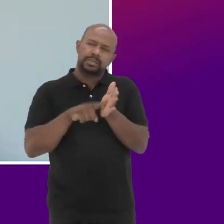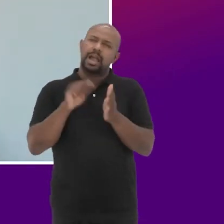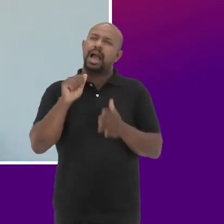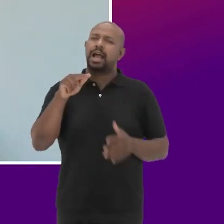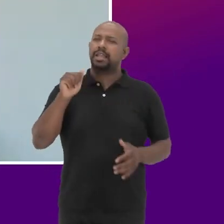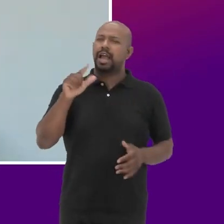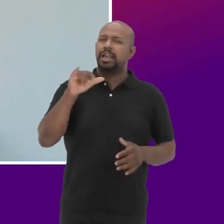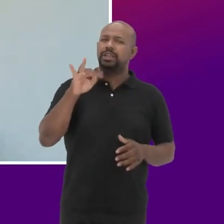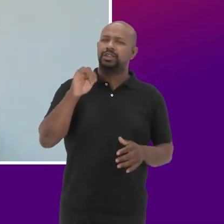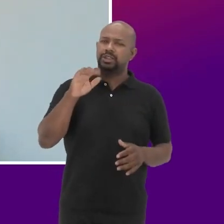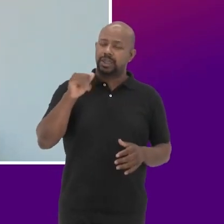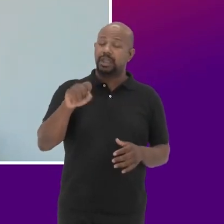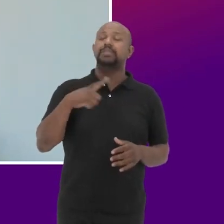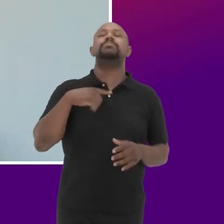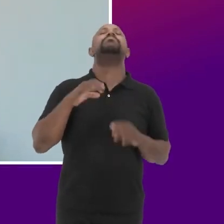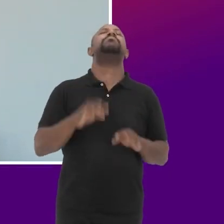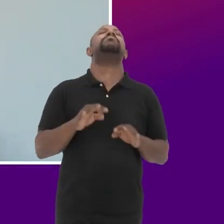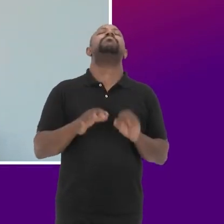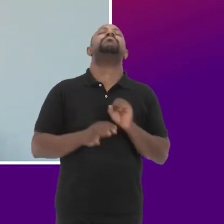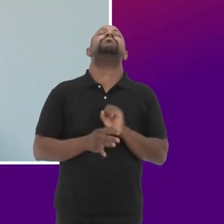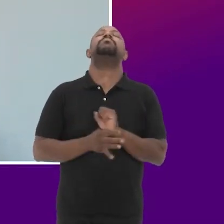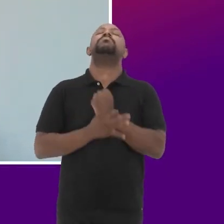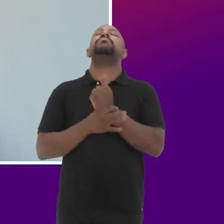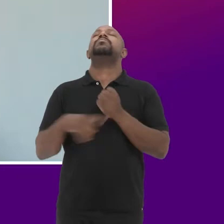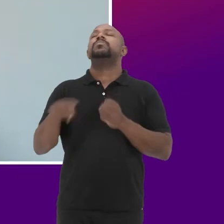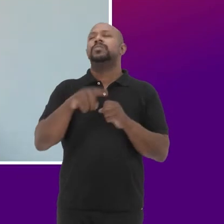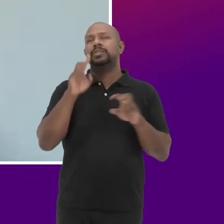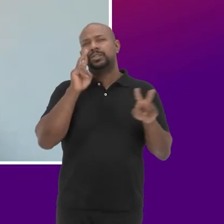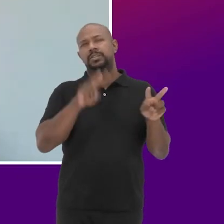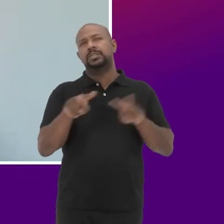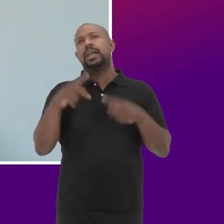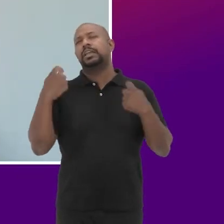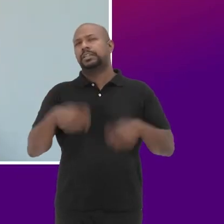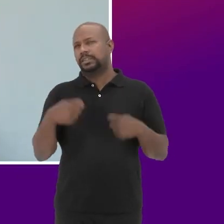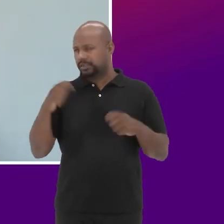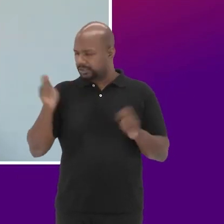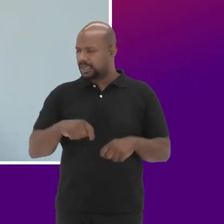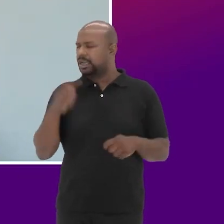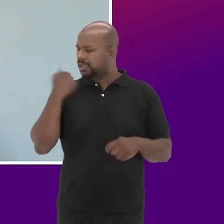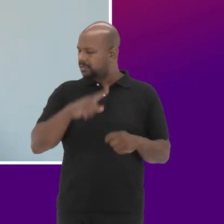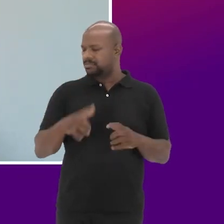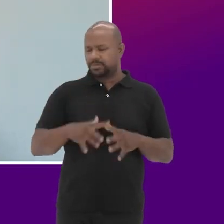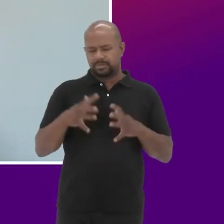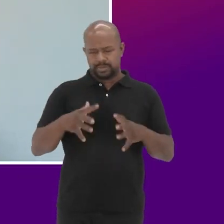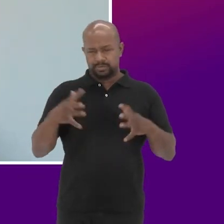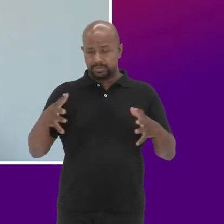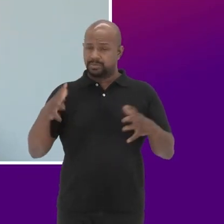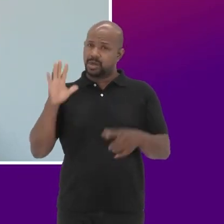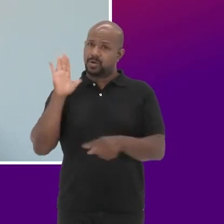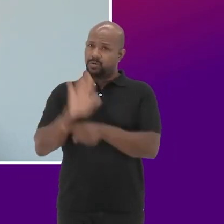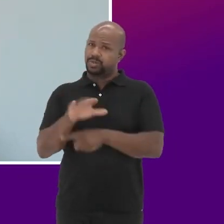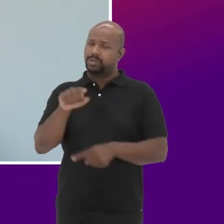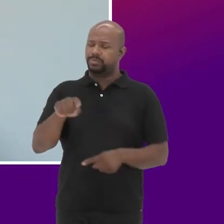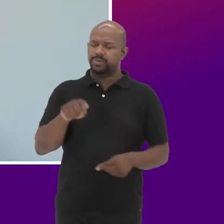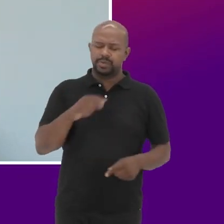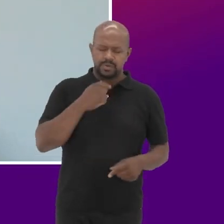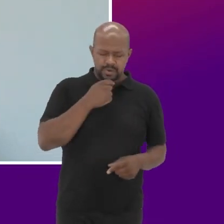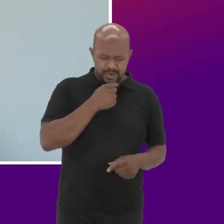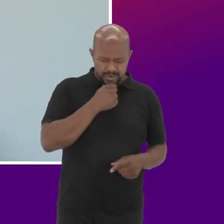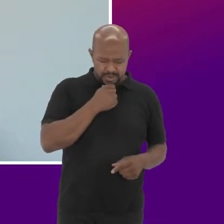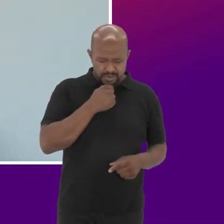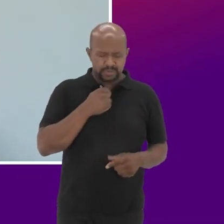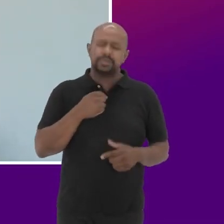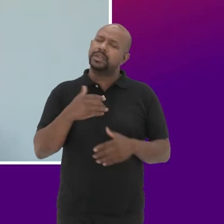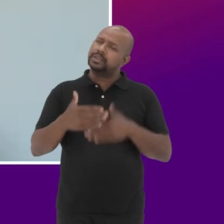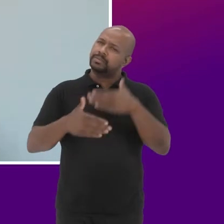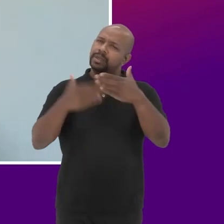analytics, a gente vê como um grande mar azul aqui a ser explorado, né? Para contribuir com